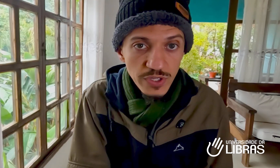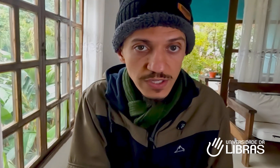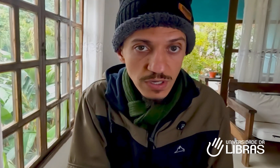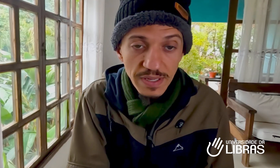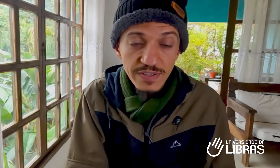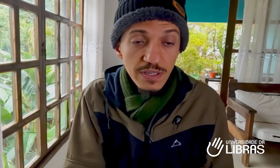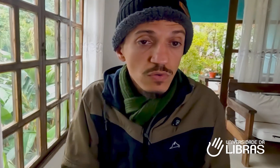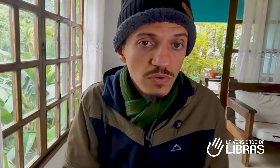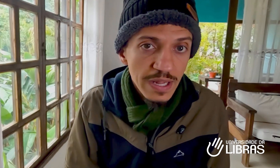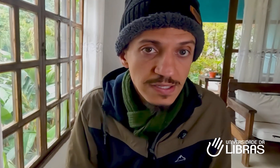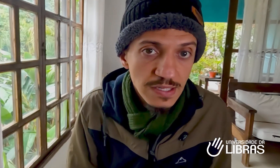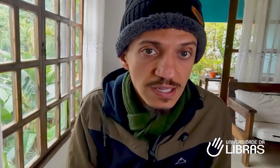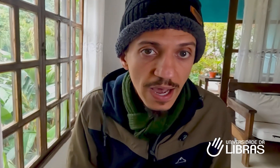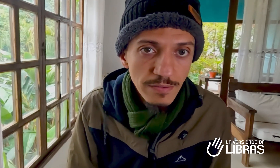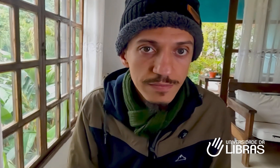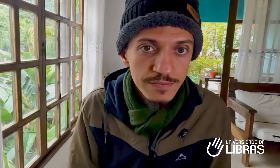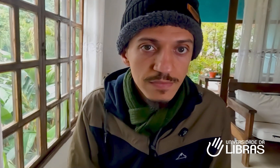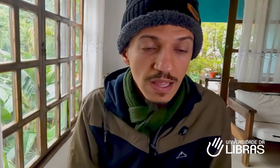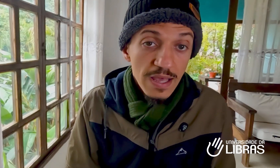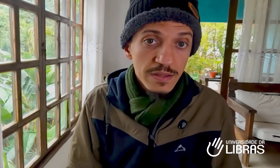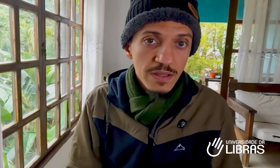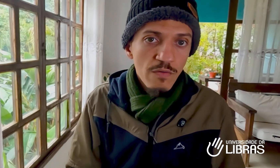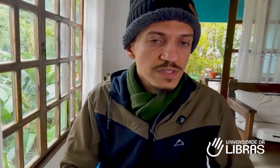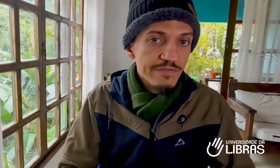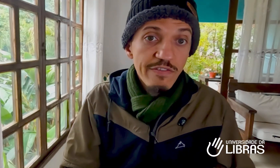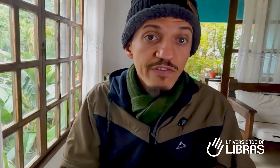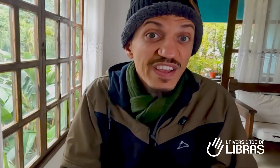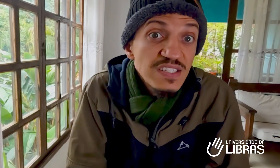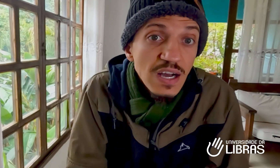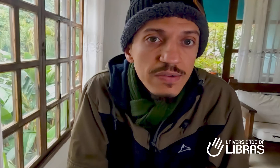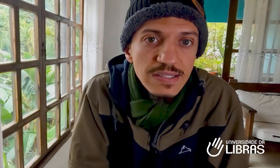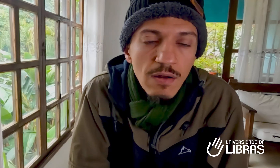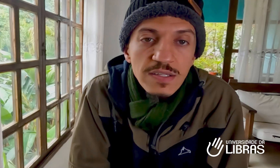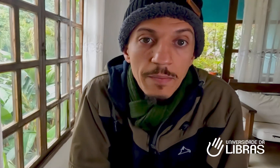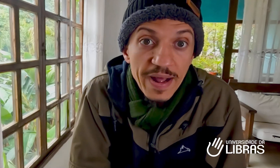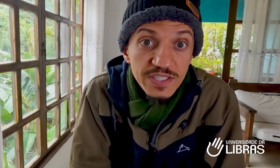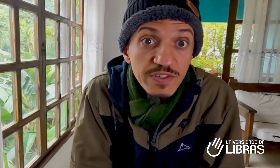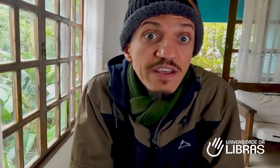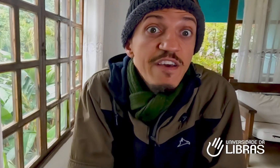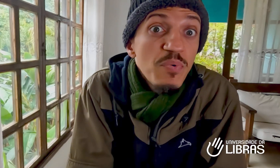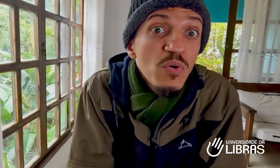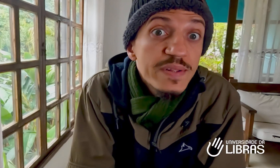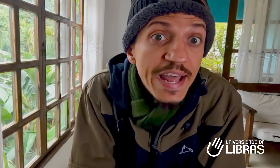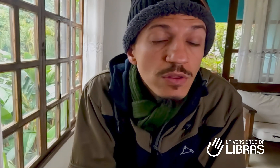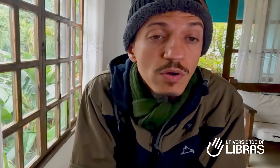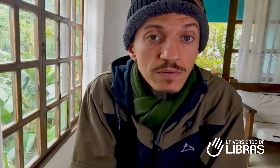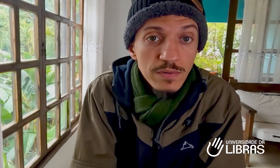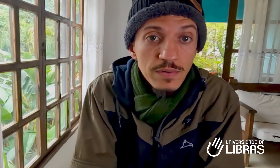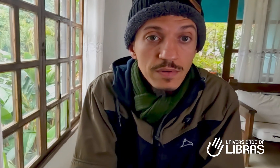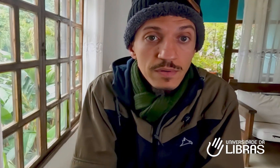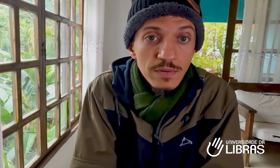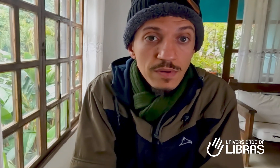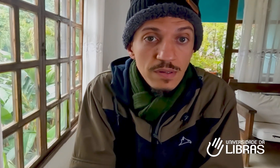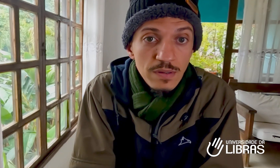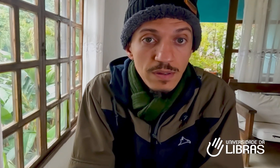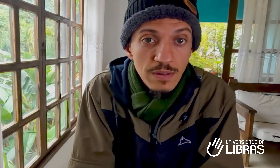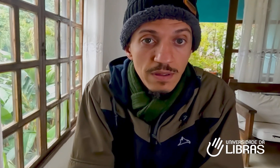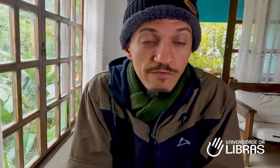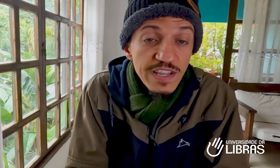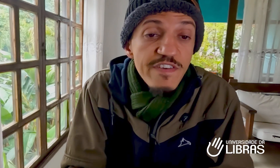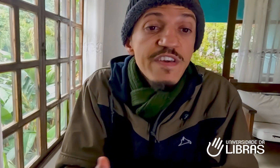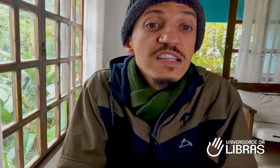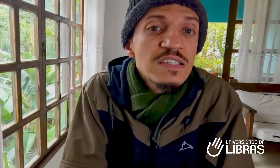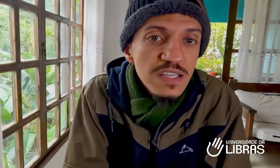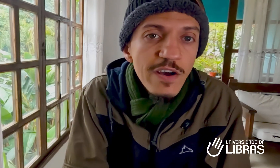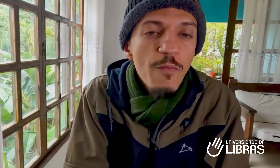ter o direcionamento, vai ter tudo o que é necessário. Então você vai vivenciando as aulas na prática, você vê por dentro,